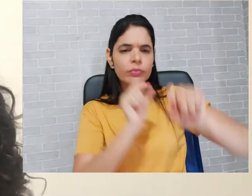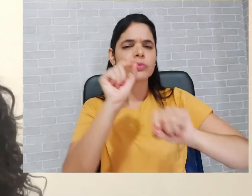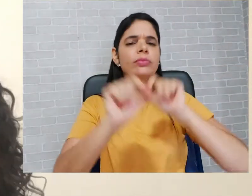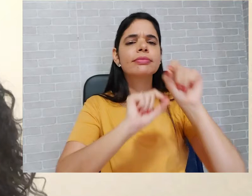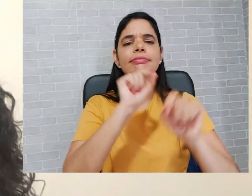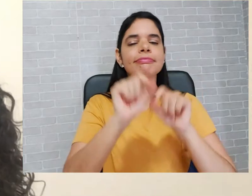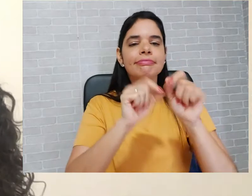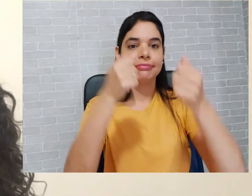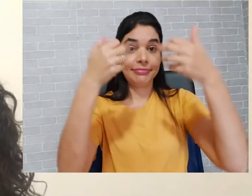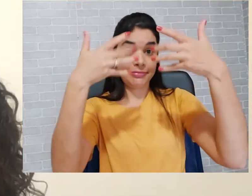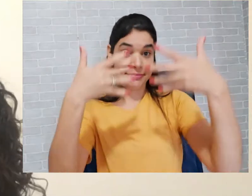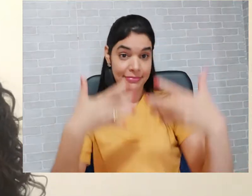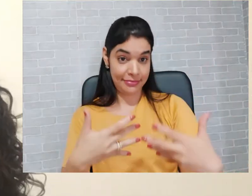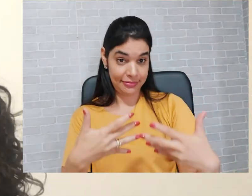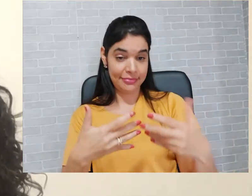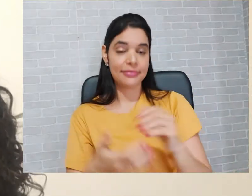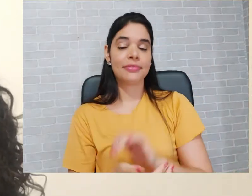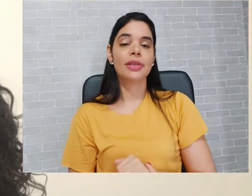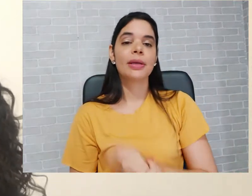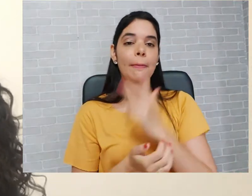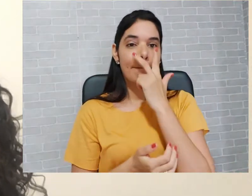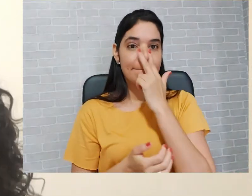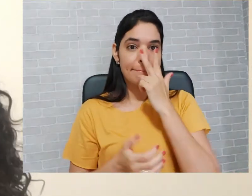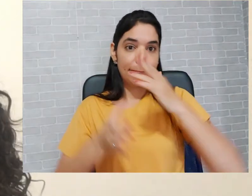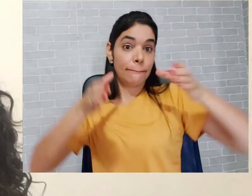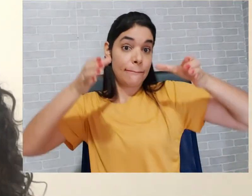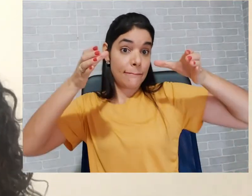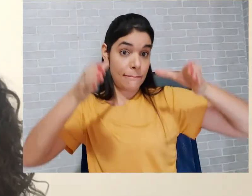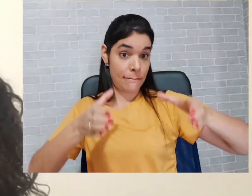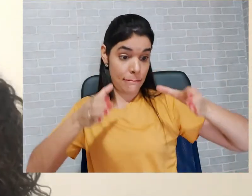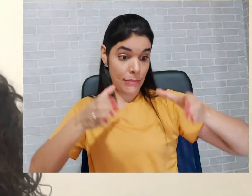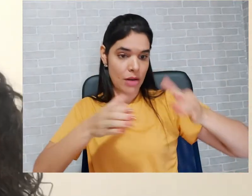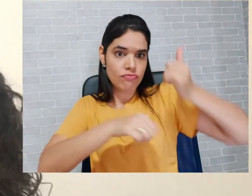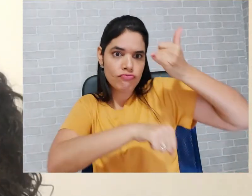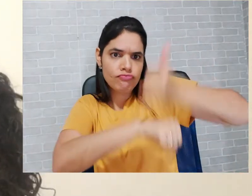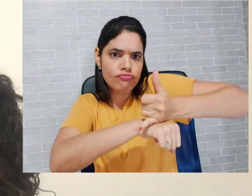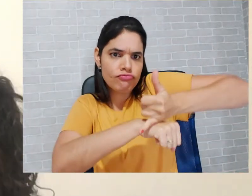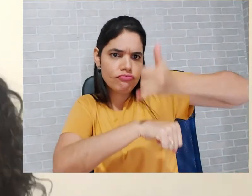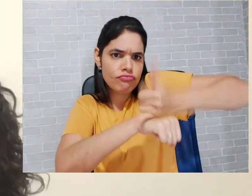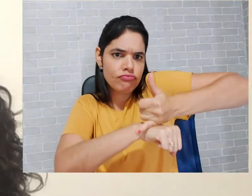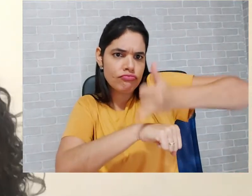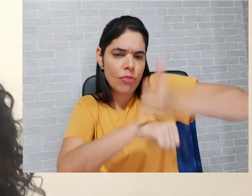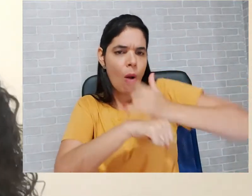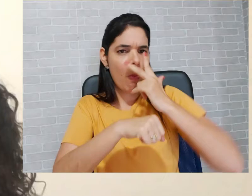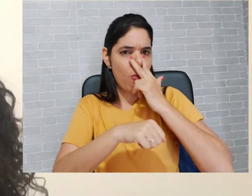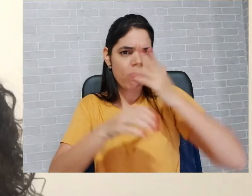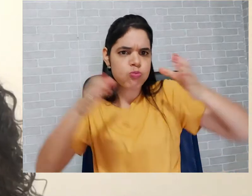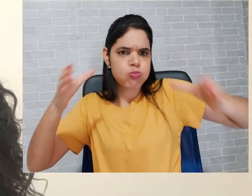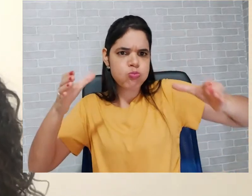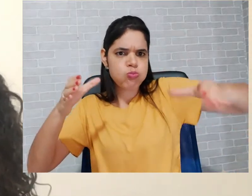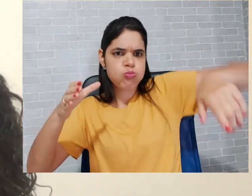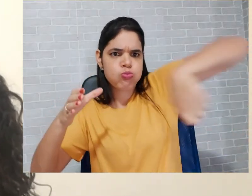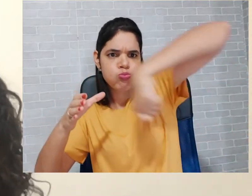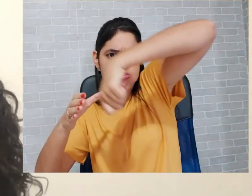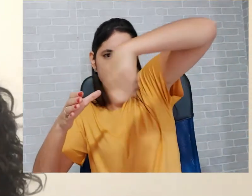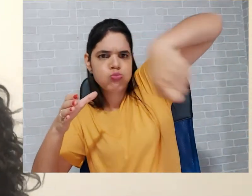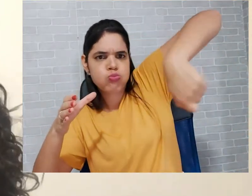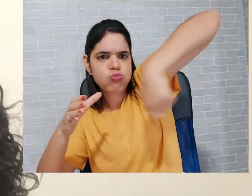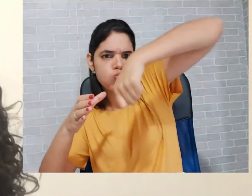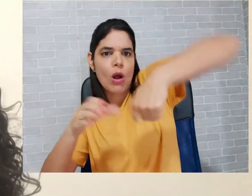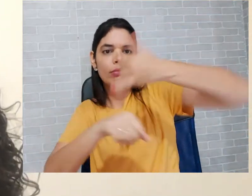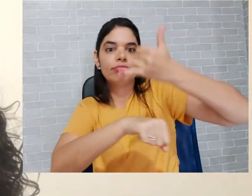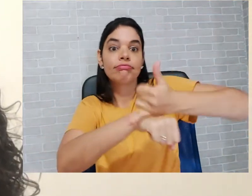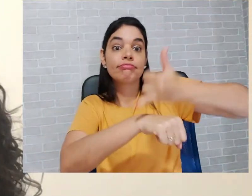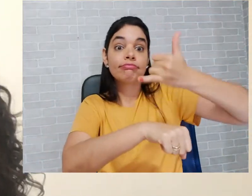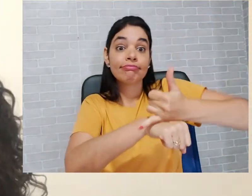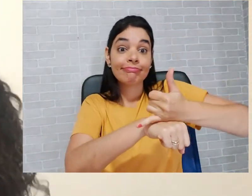o chouguier. Canari é uma panela de ferro, em creole, tipo um caldeirão. E